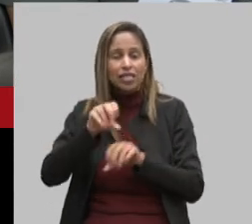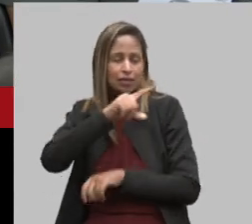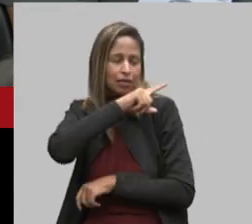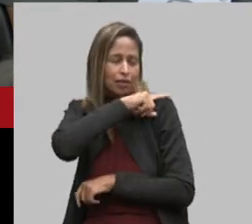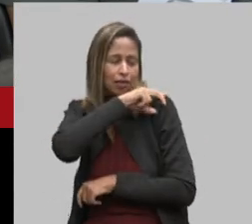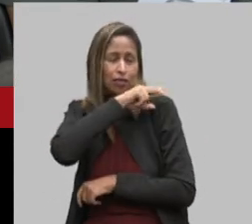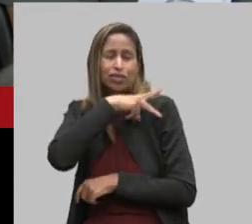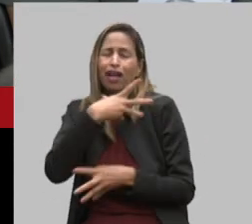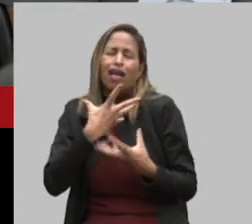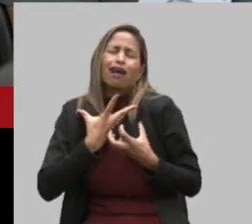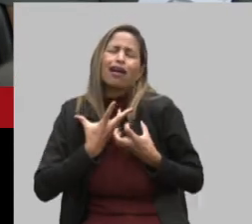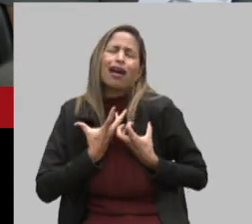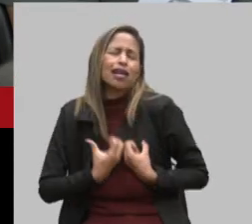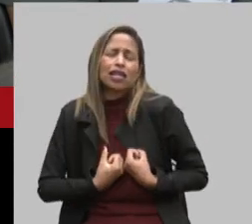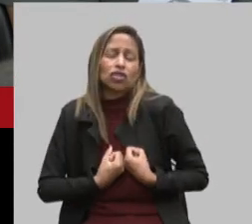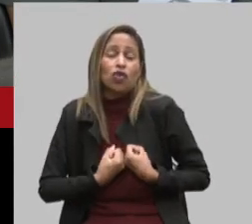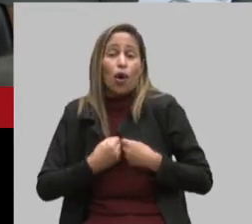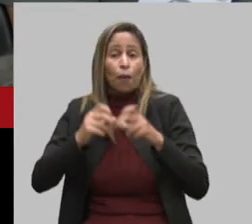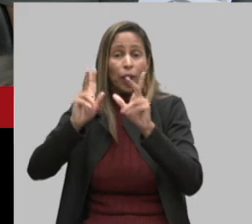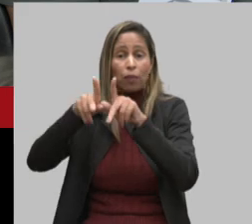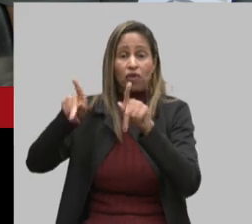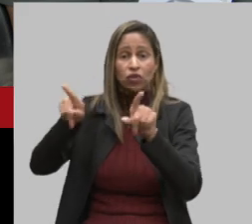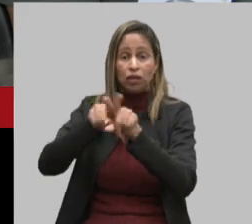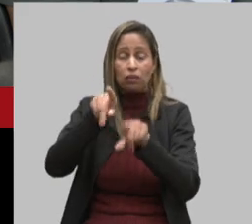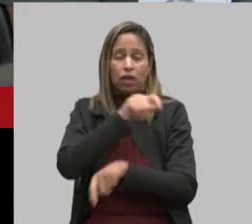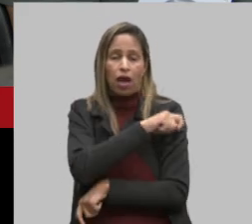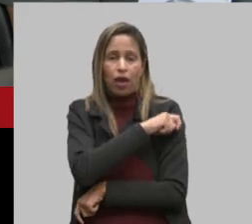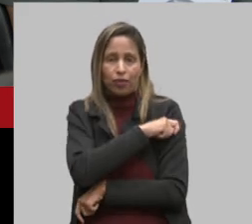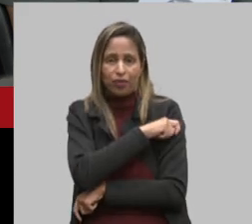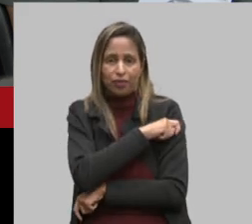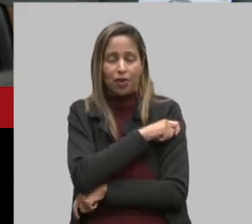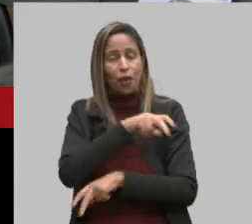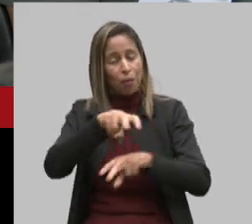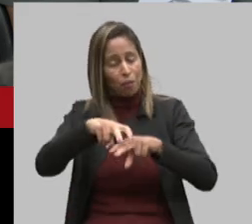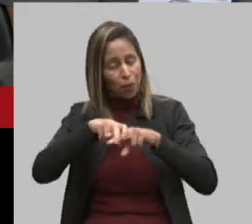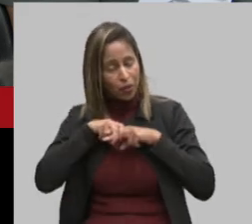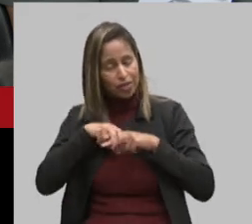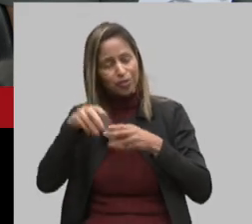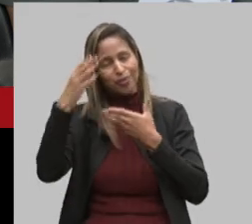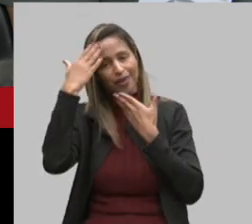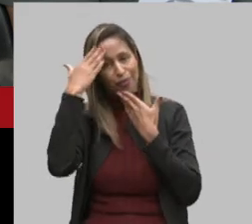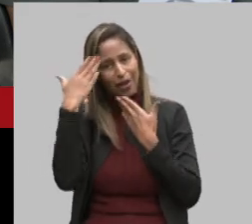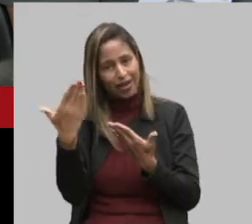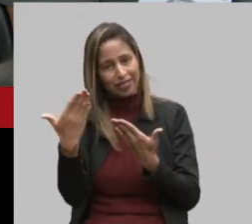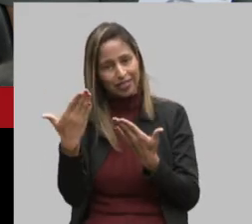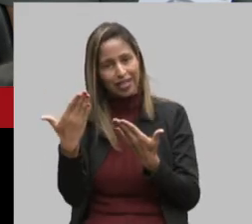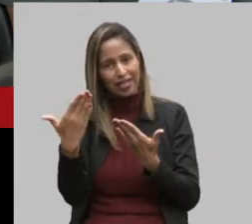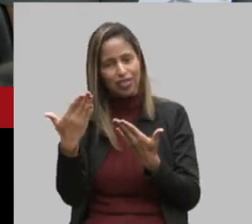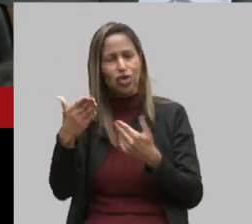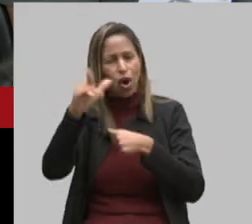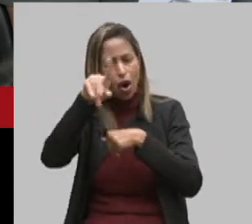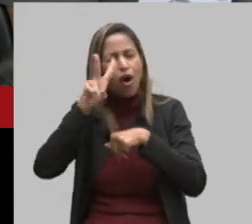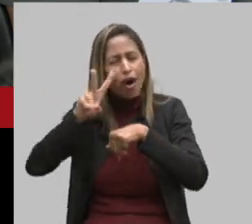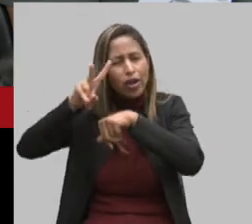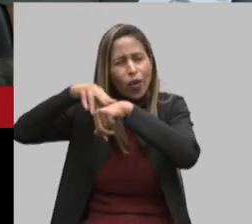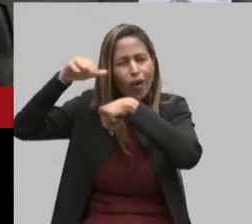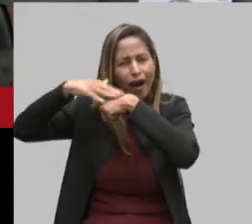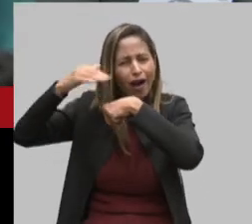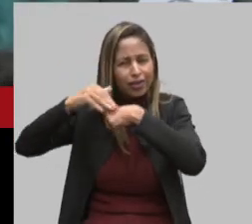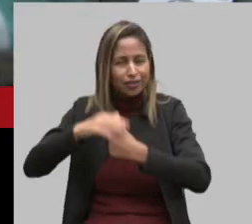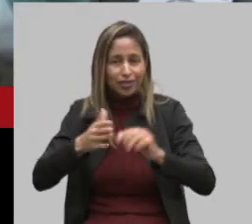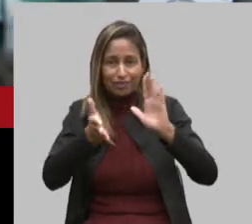cansativo para o professor e para os alunos por isso eu agradeço e peço que olhem com carinho essa proposta